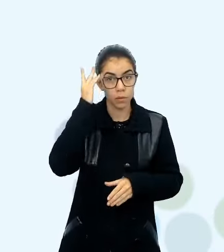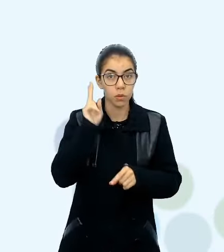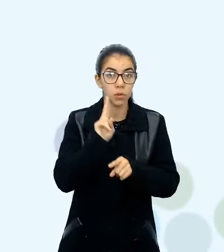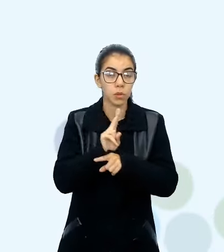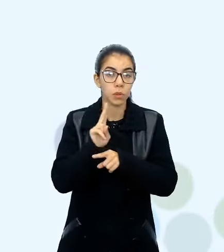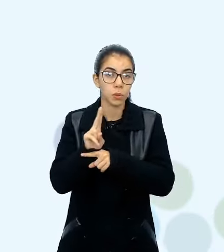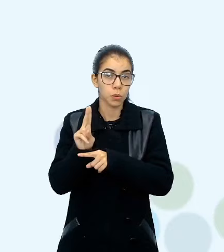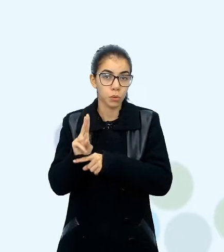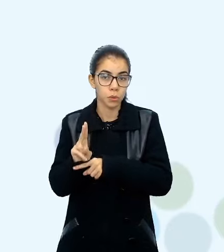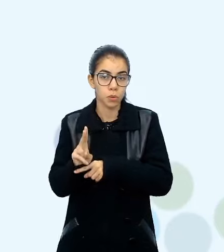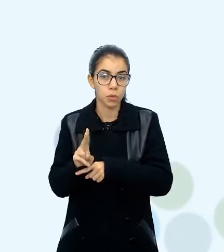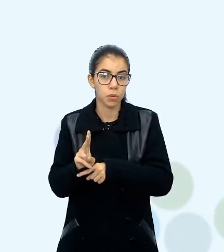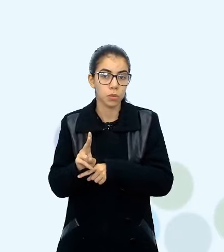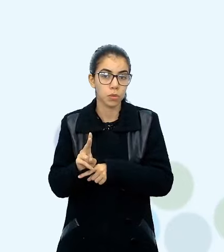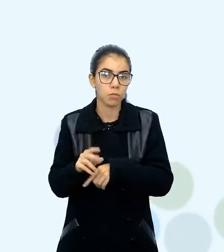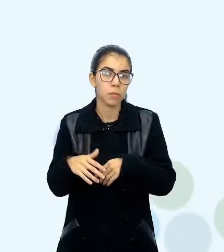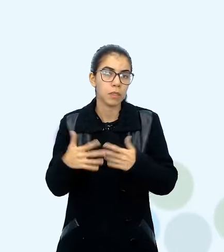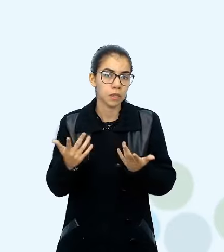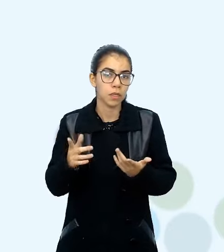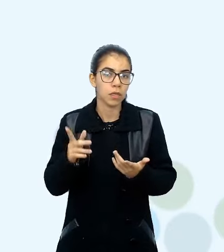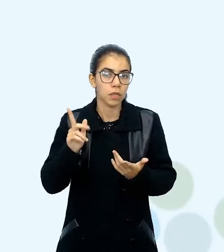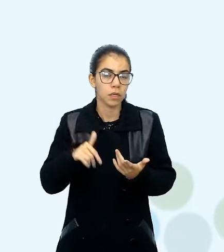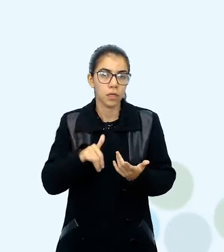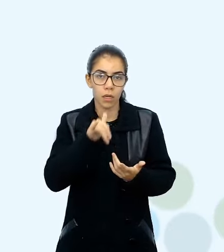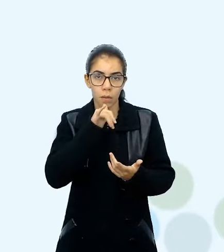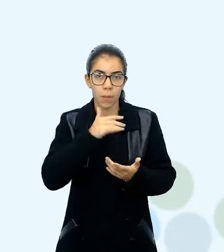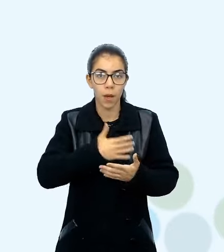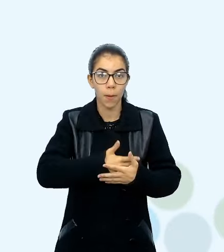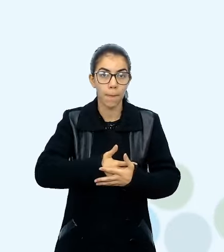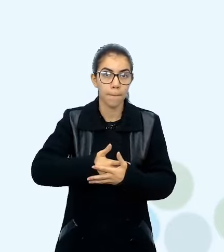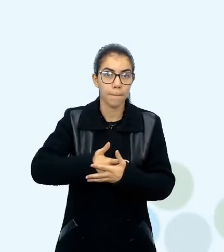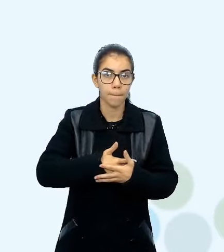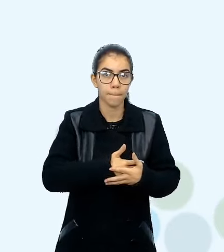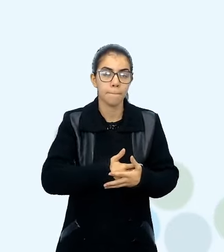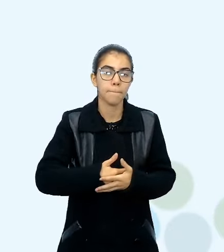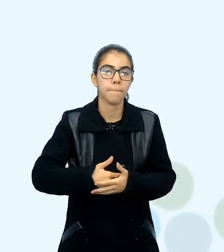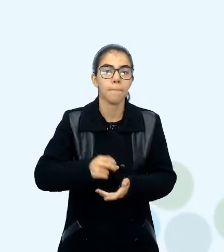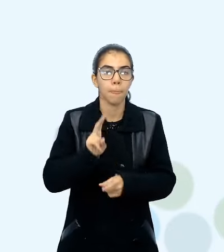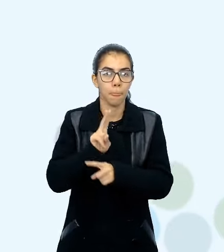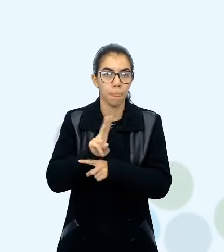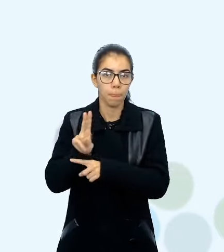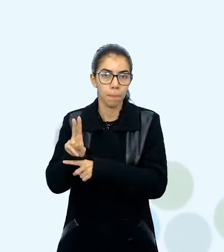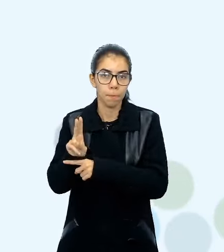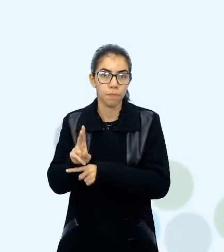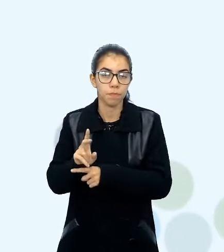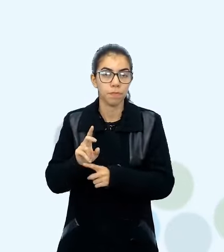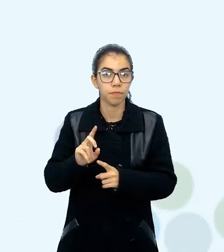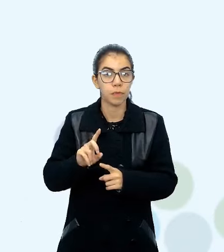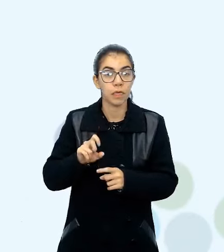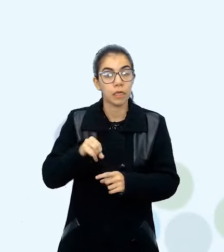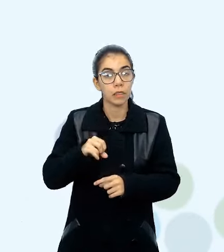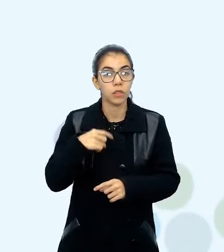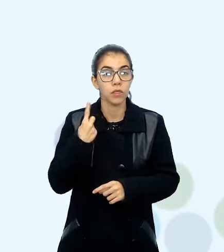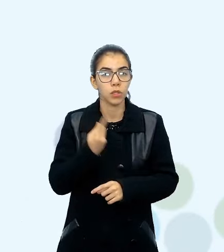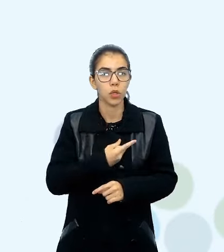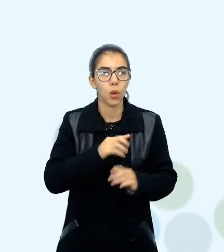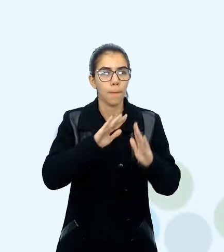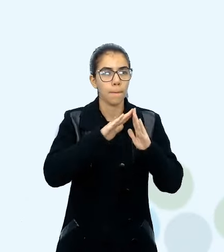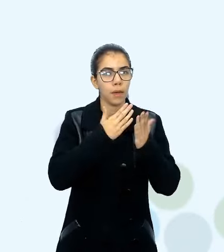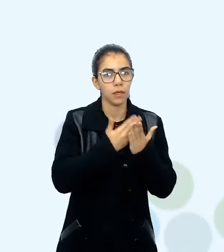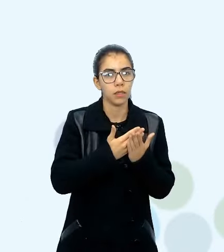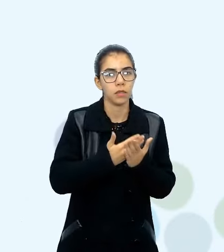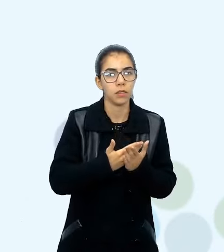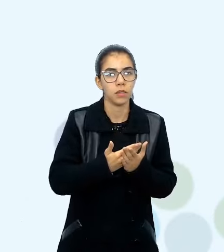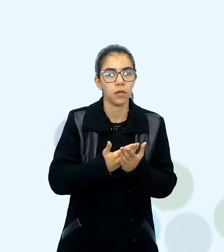são eles que, na verdade, né, o bebê sempre se envolve com os seus cuidadores. E se a gente pensar na escola, a criança,